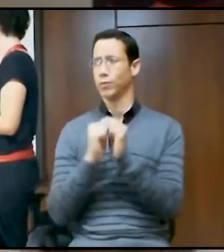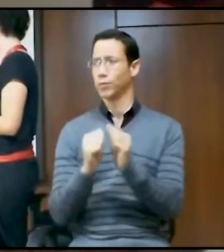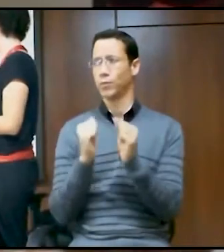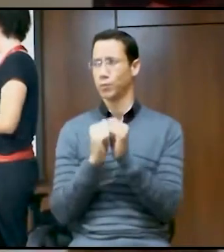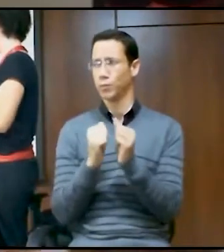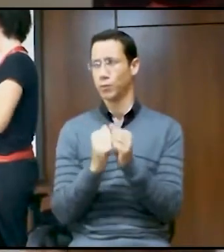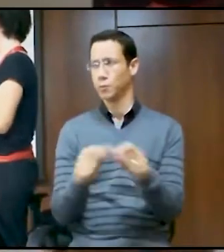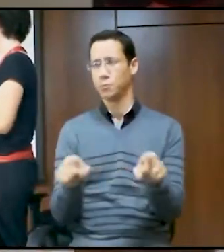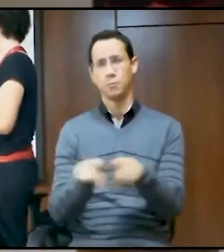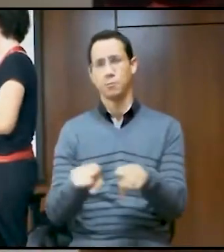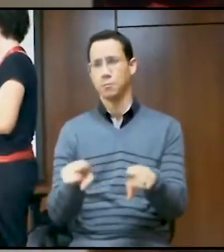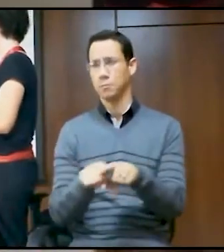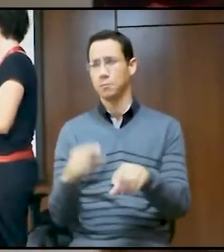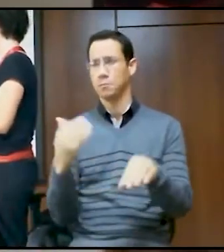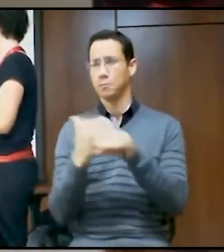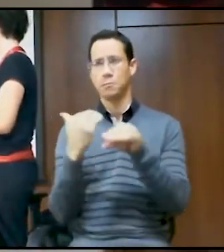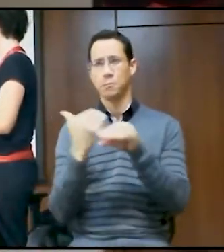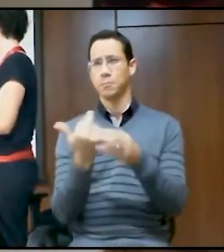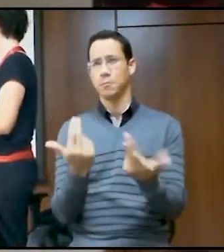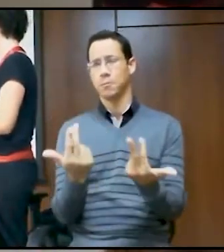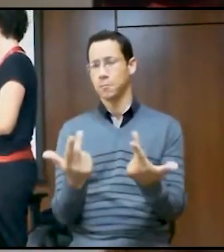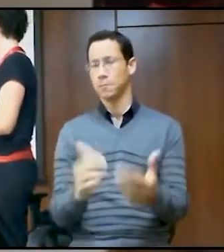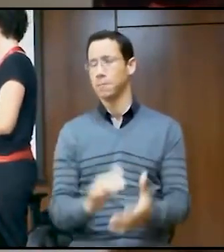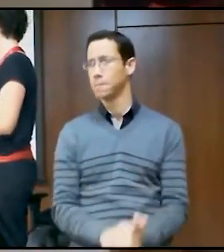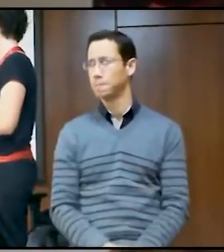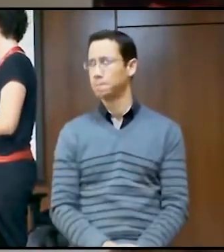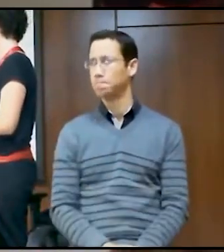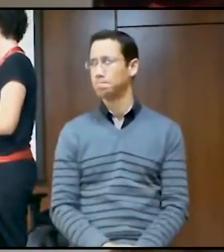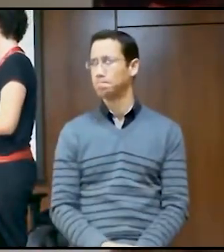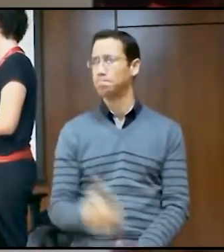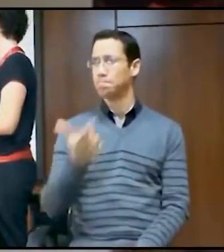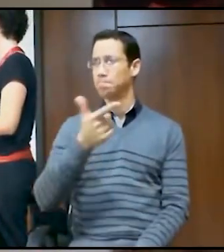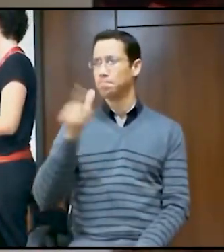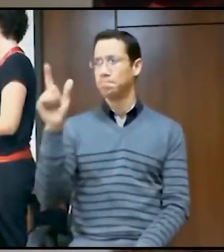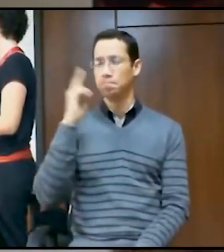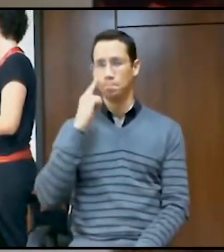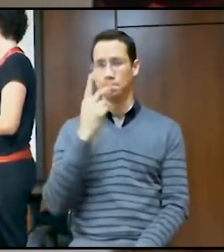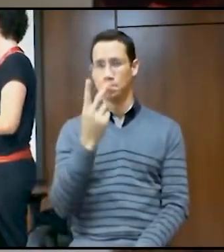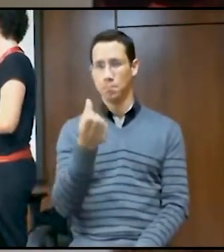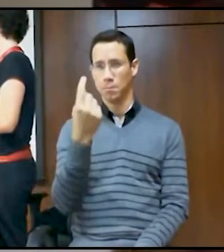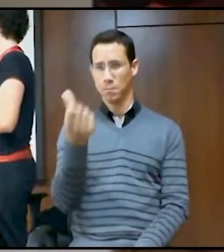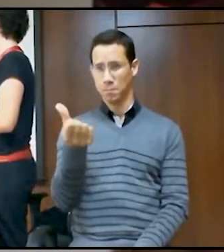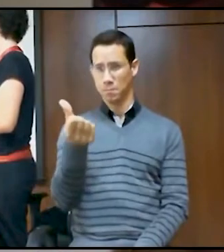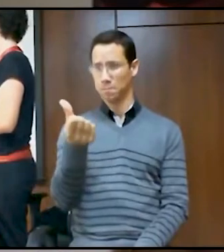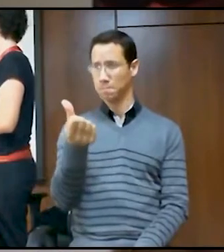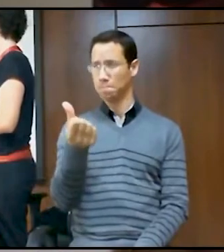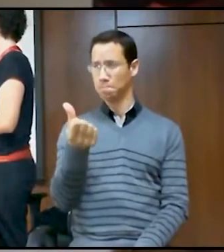conjuntamente, né? Ao mesmo tempo, esses dados aqui são do Observatório de Remoções. Em 2016,